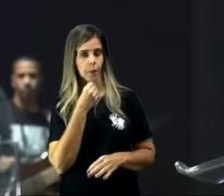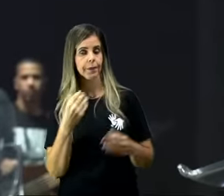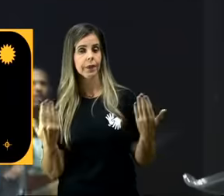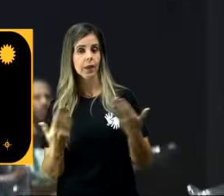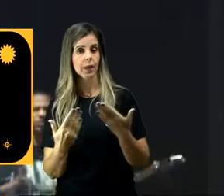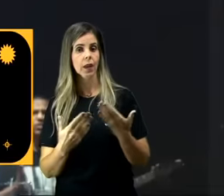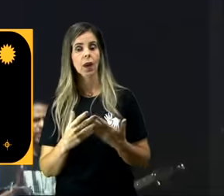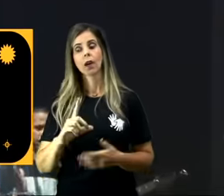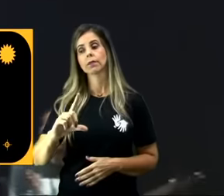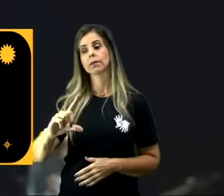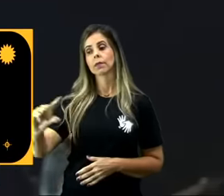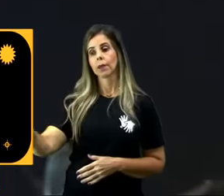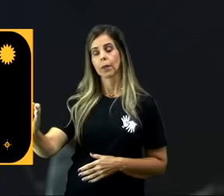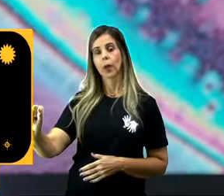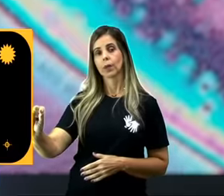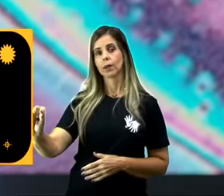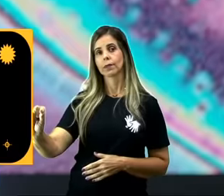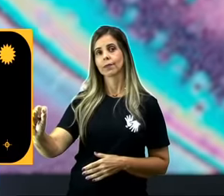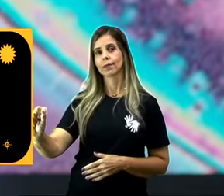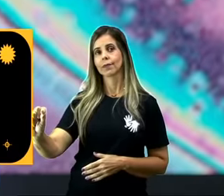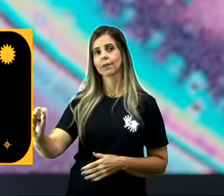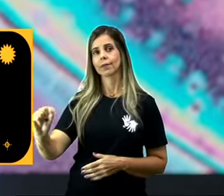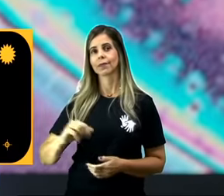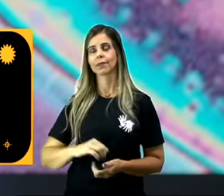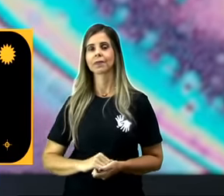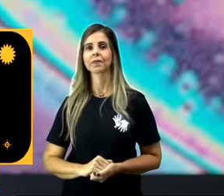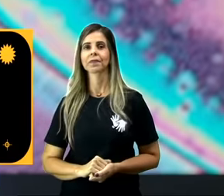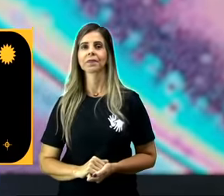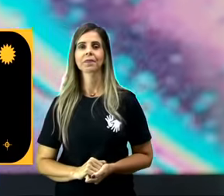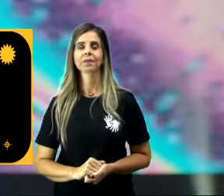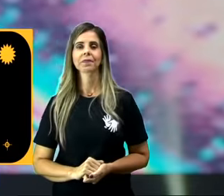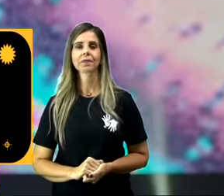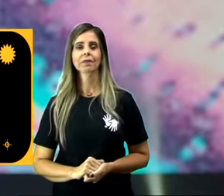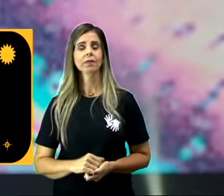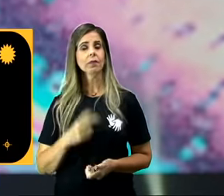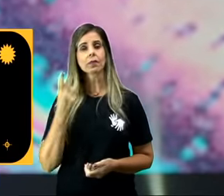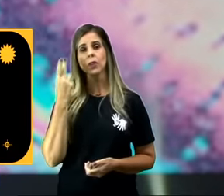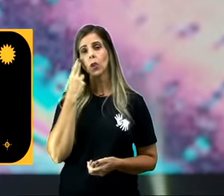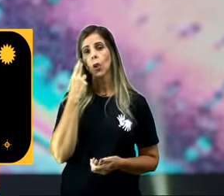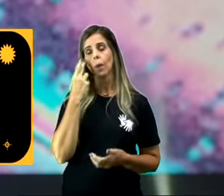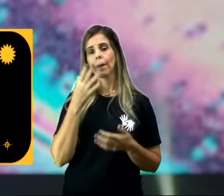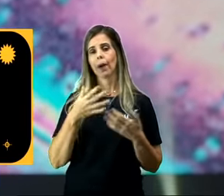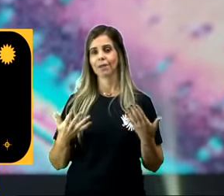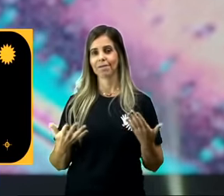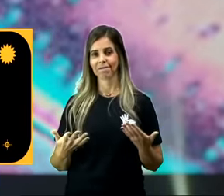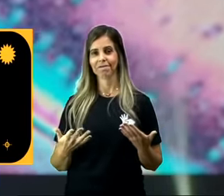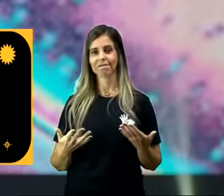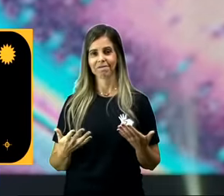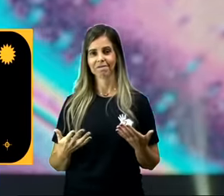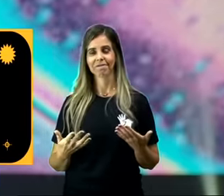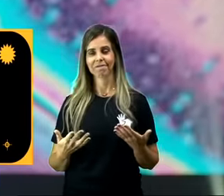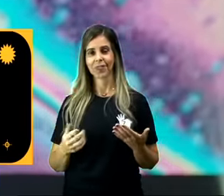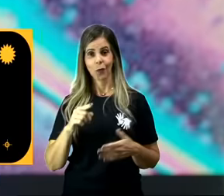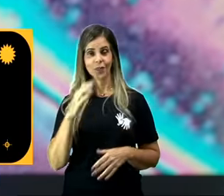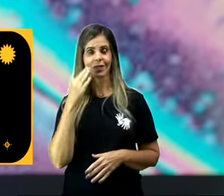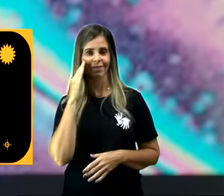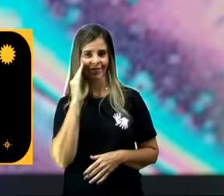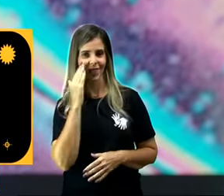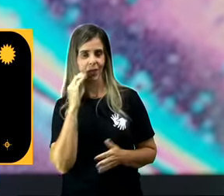Pedro. Normal, porque o que ia acontecer do outro lado, agora você vai entender o propósito das coisas.